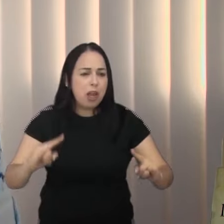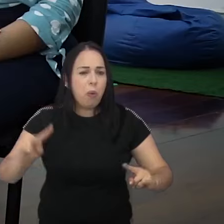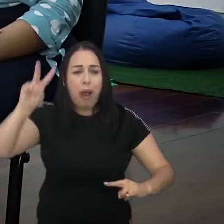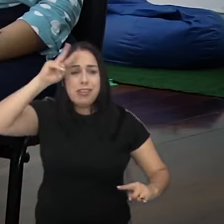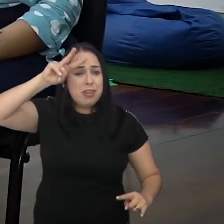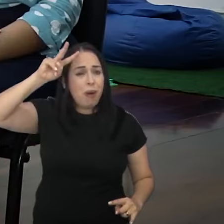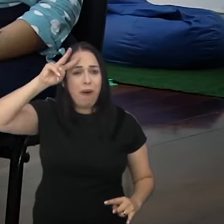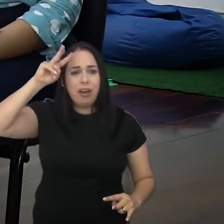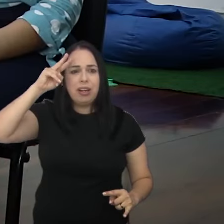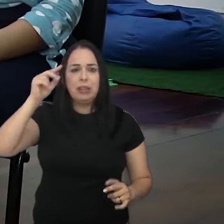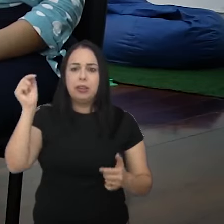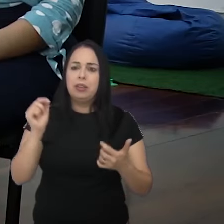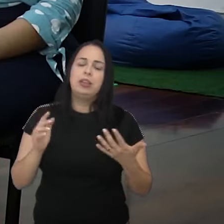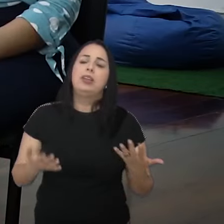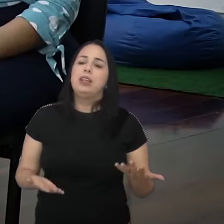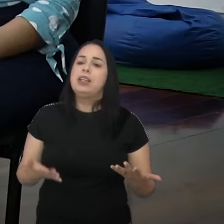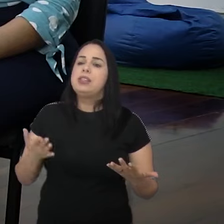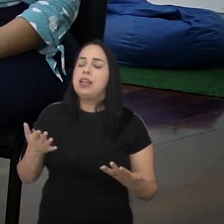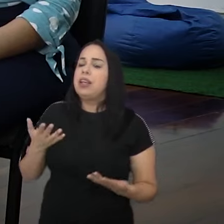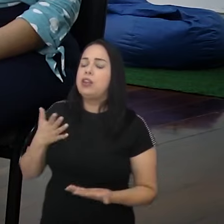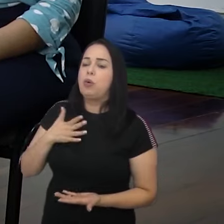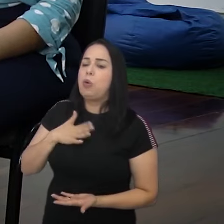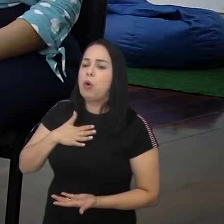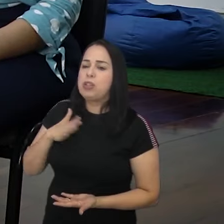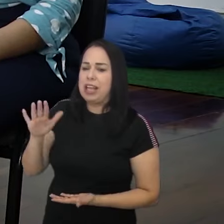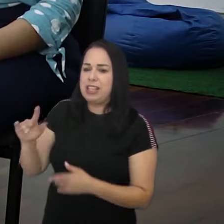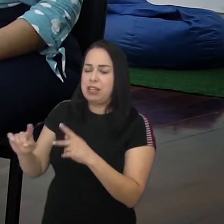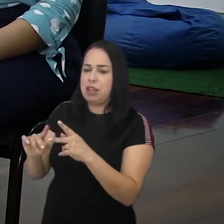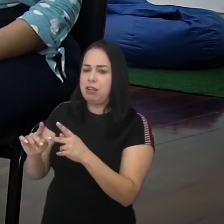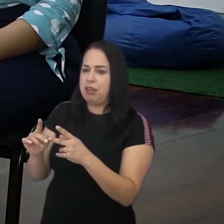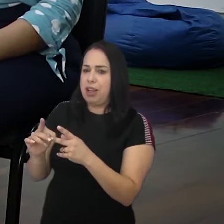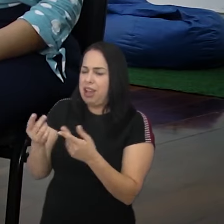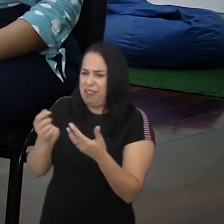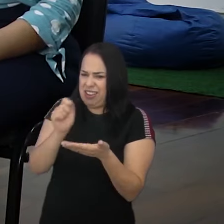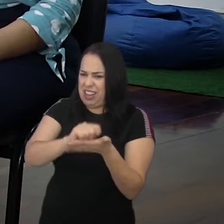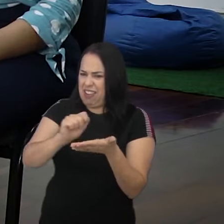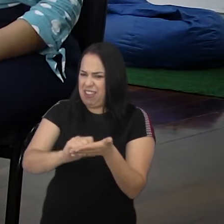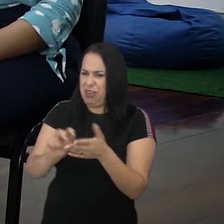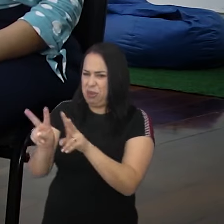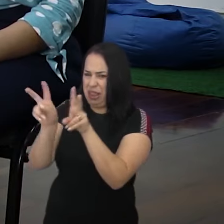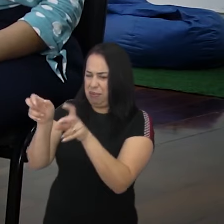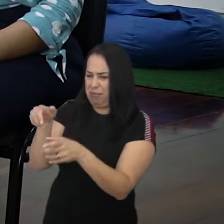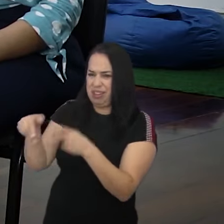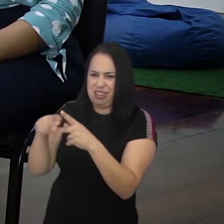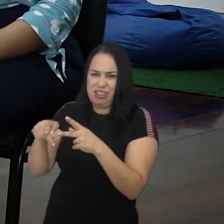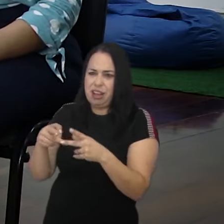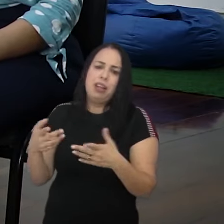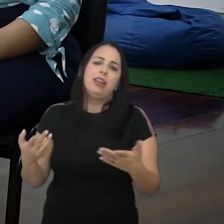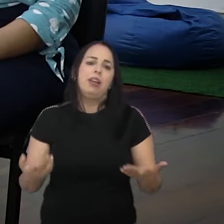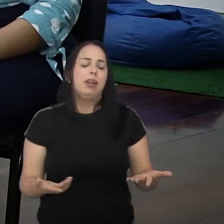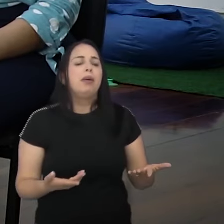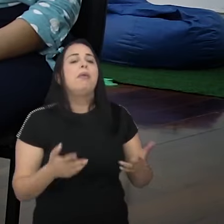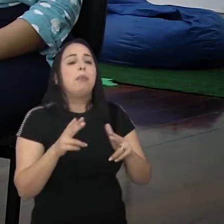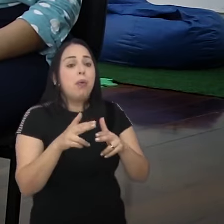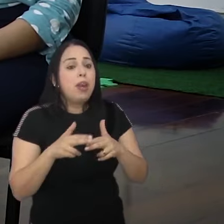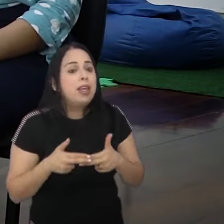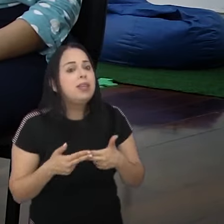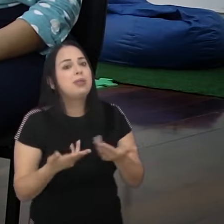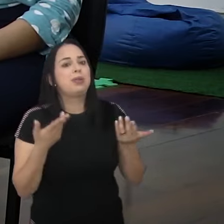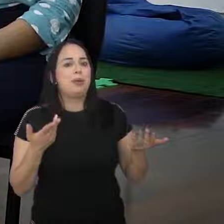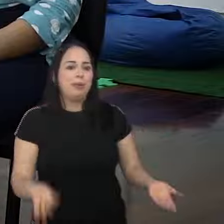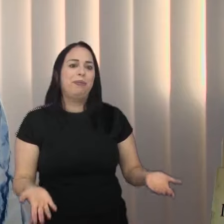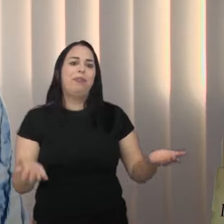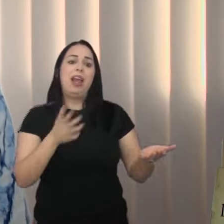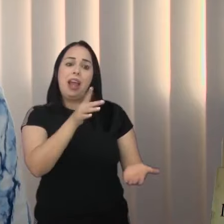verdade isso. E é muita coisa. Se ele não gostasse da cidade, como que ele escreveria tanto sobre a cidade? E aí é exatamente, né? isso que eu mostro, na Flauta que Me Roubaram. Que não